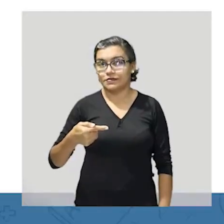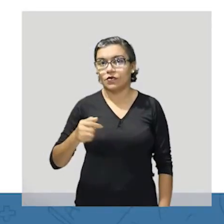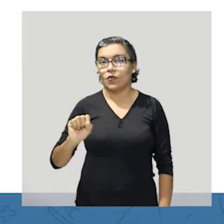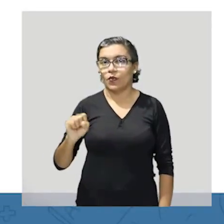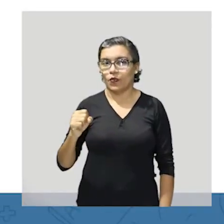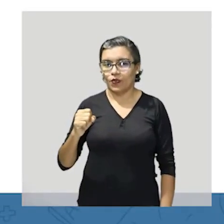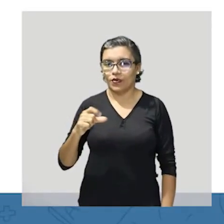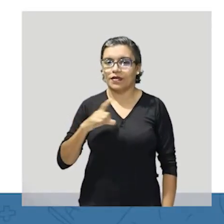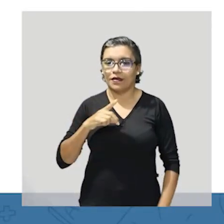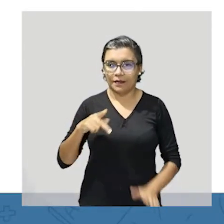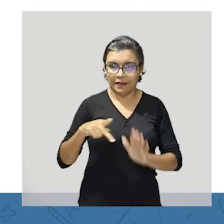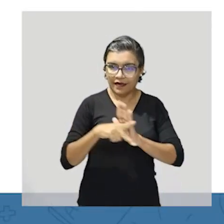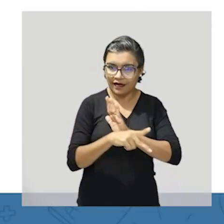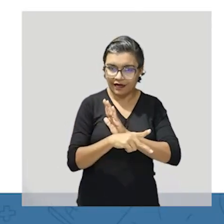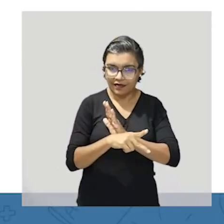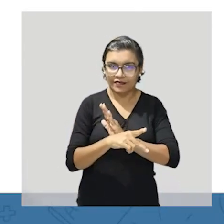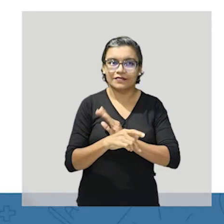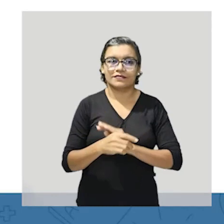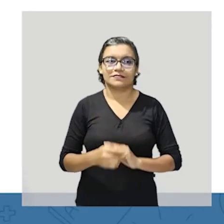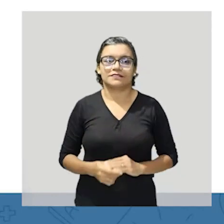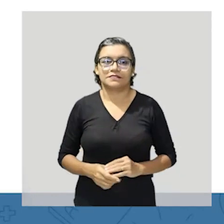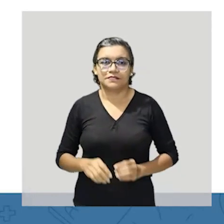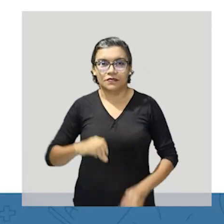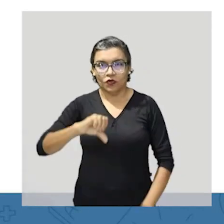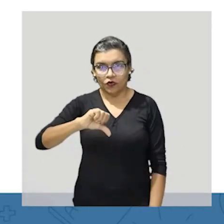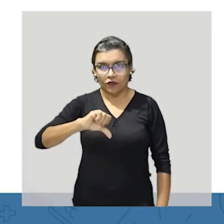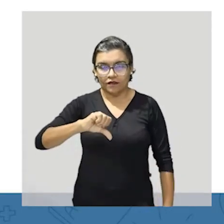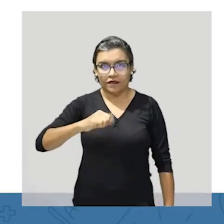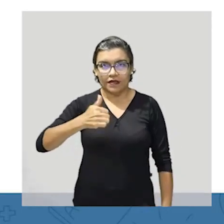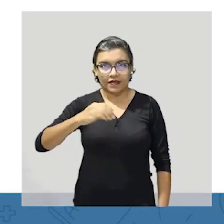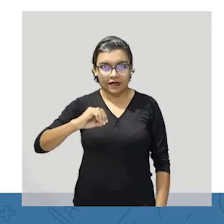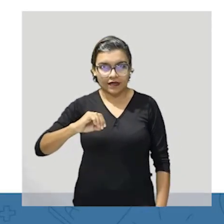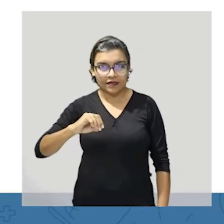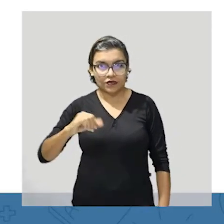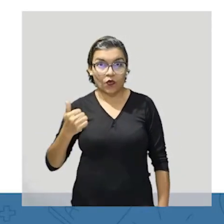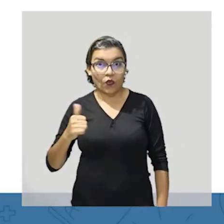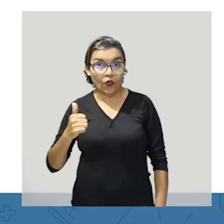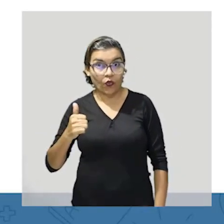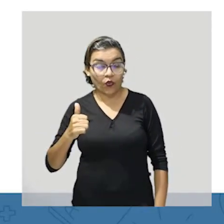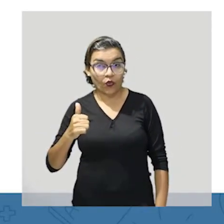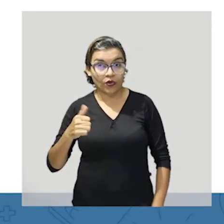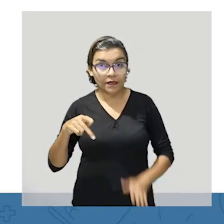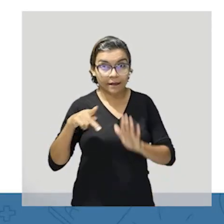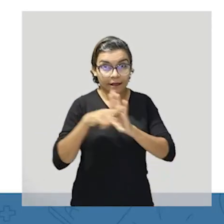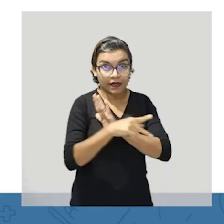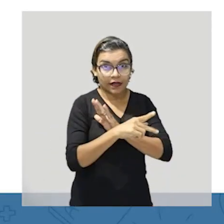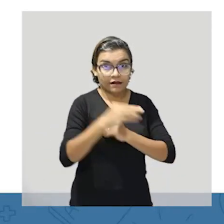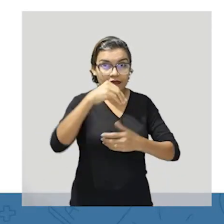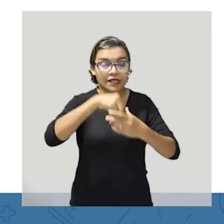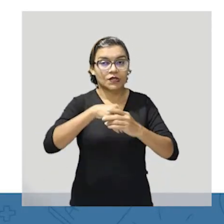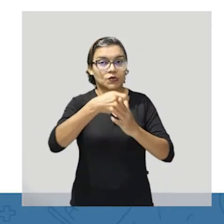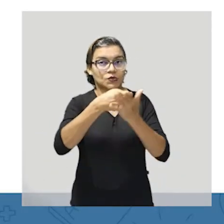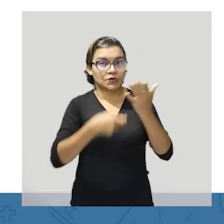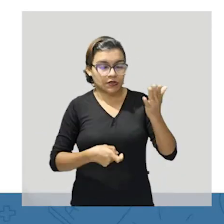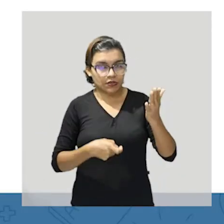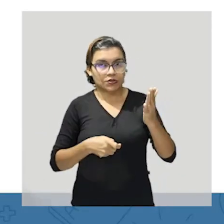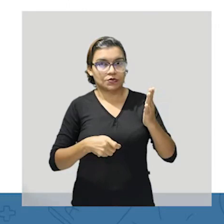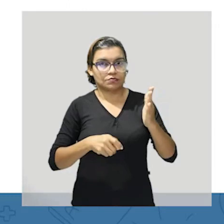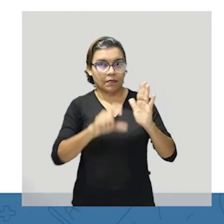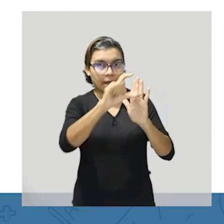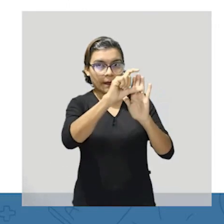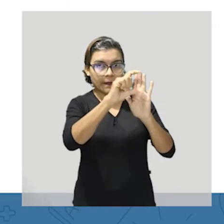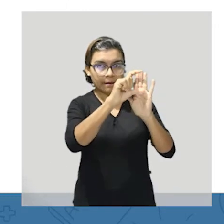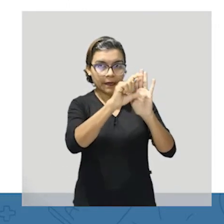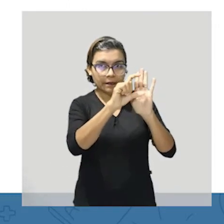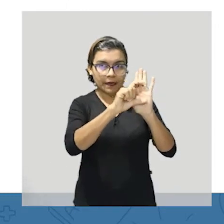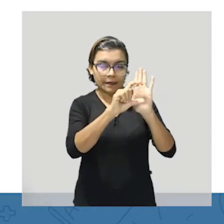8. Tem mais um pequenininho aqui, 9, 10, 11. 11 parágrafos no texto. Aqui ele foi dividido para